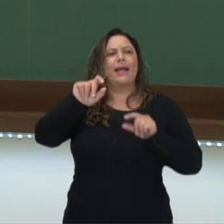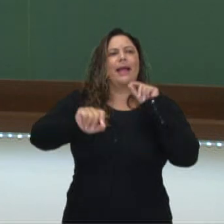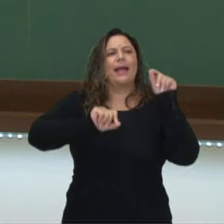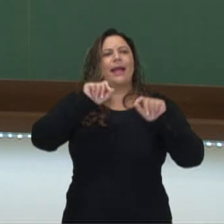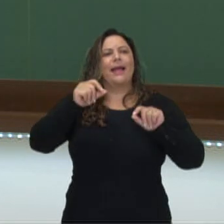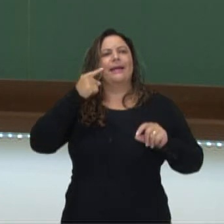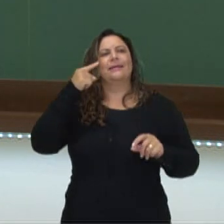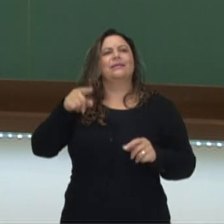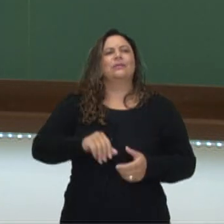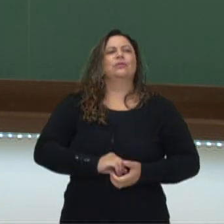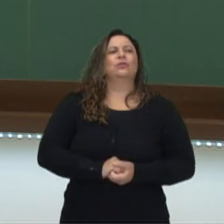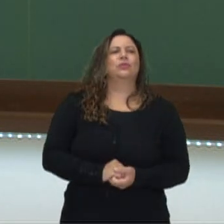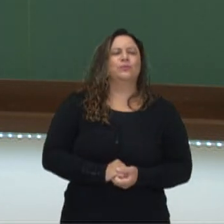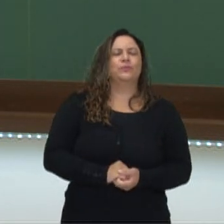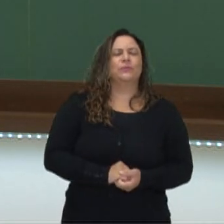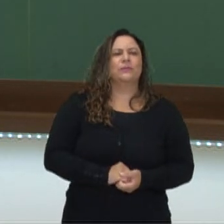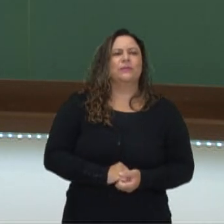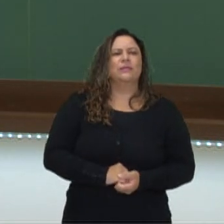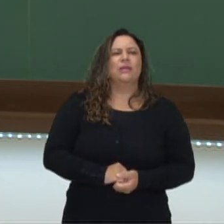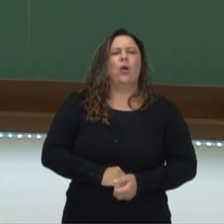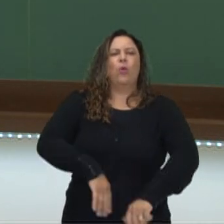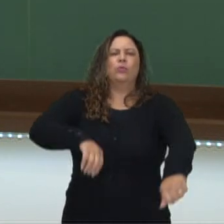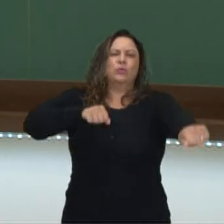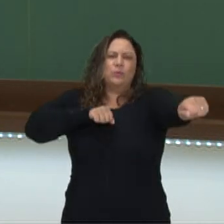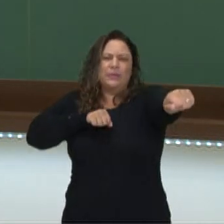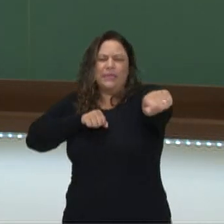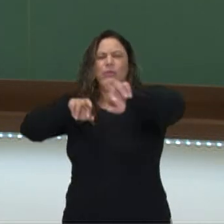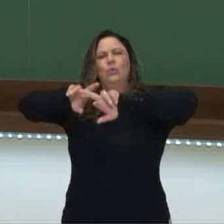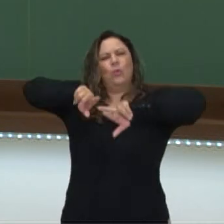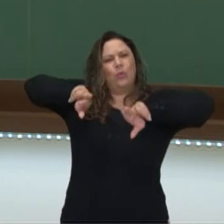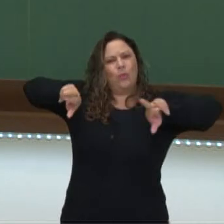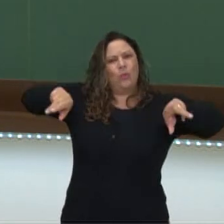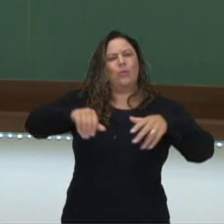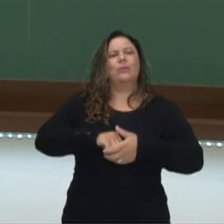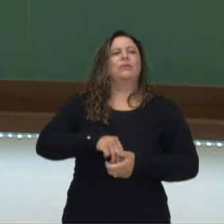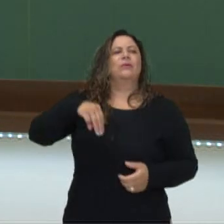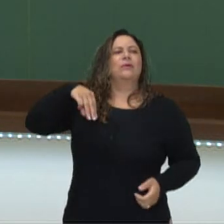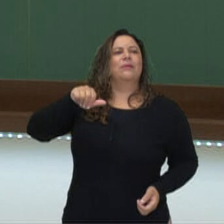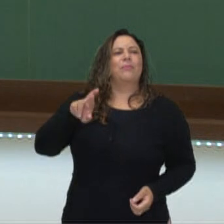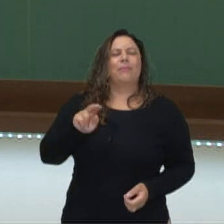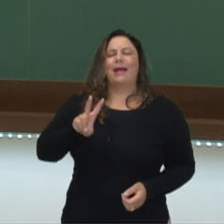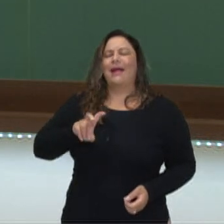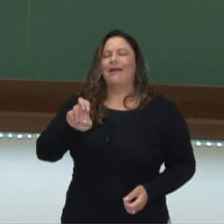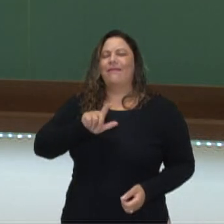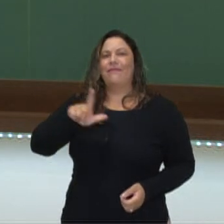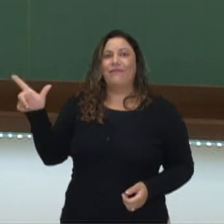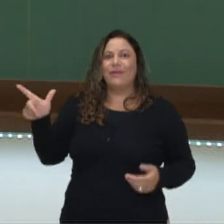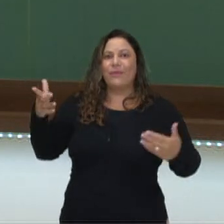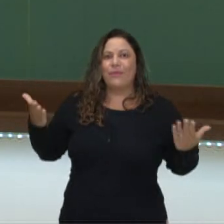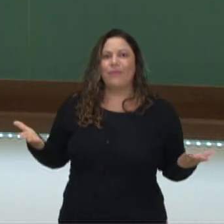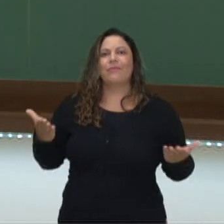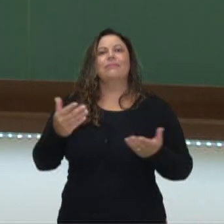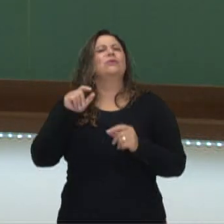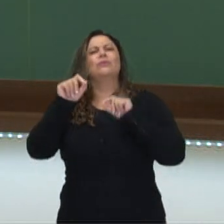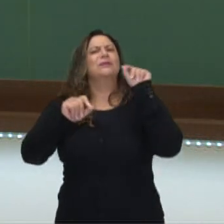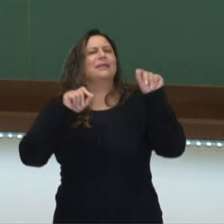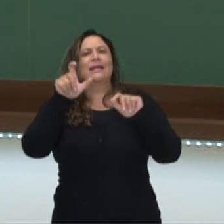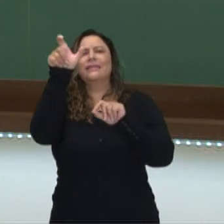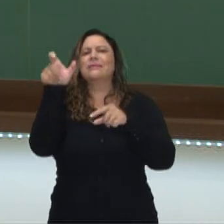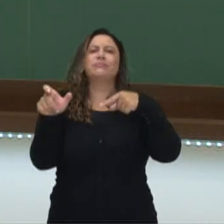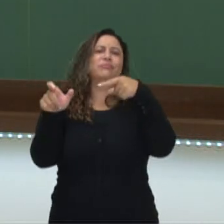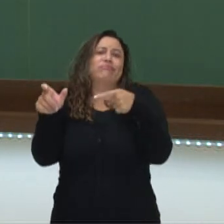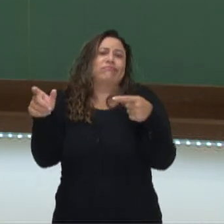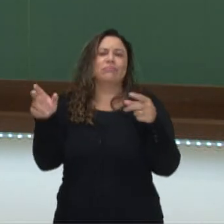os Vingadores, né, da Marvel. E aí, o que será que essa pessoa tem a ver com a Marvel?